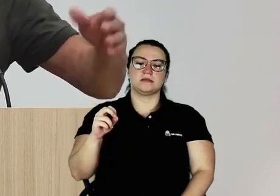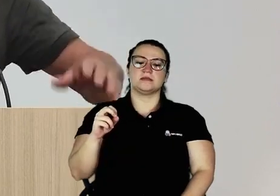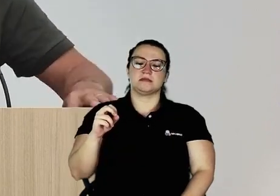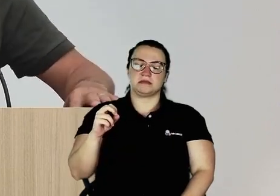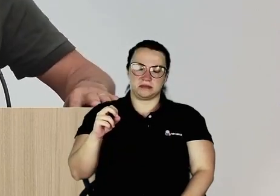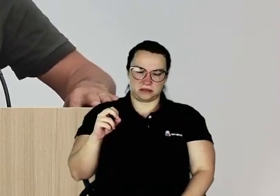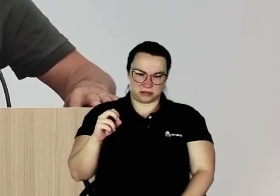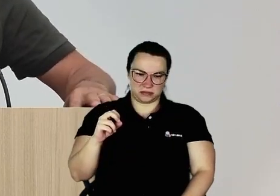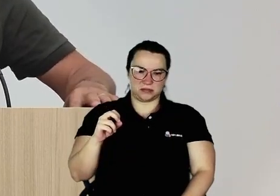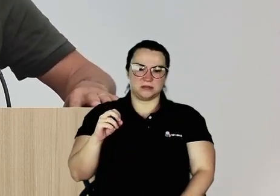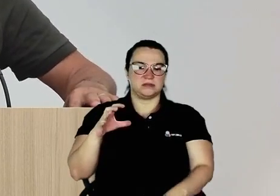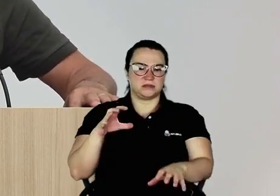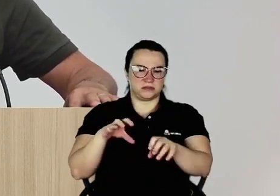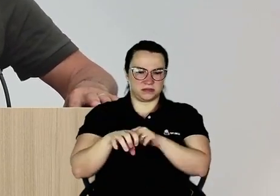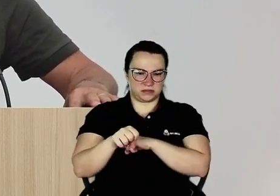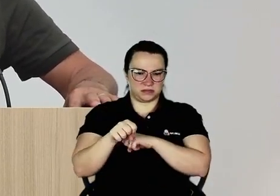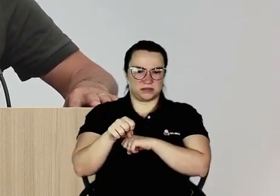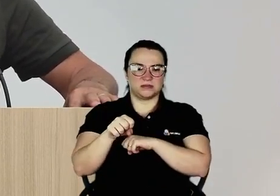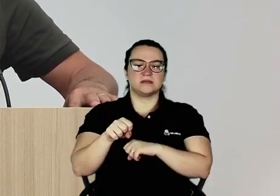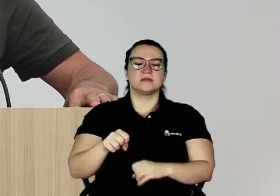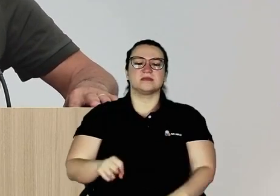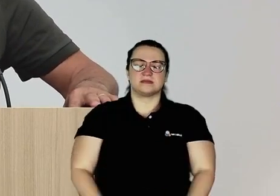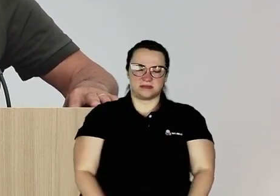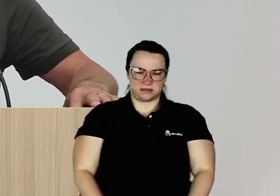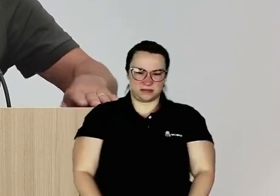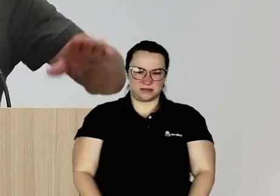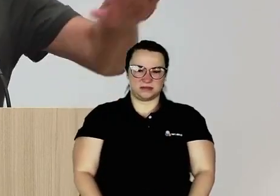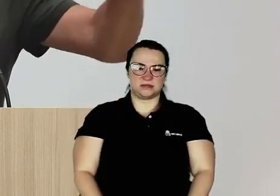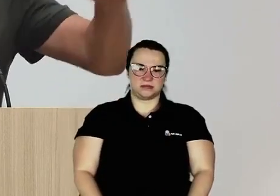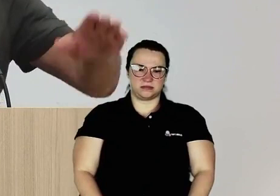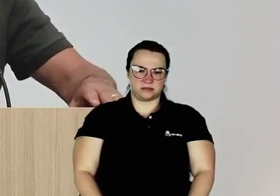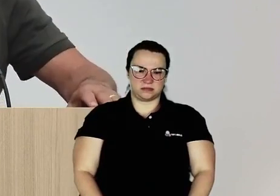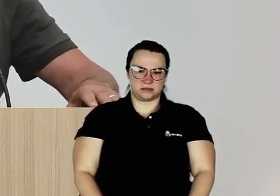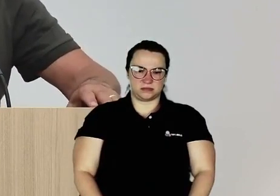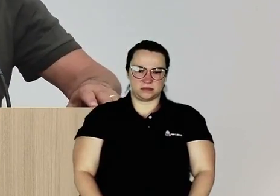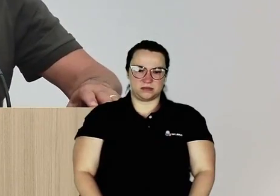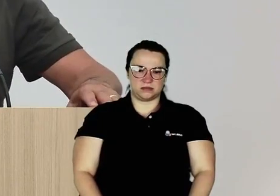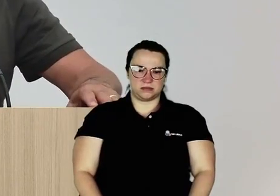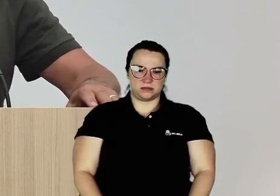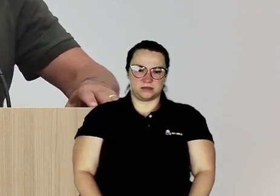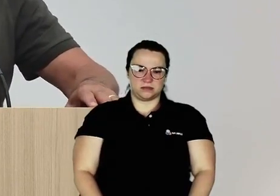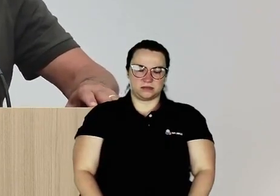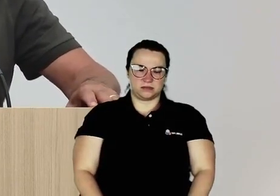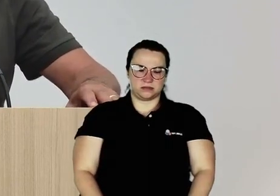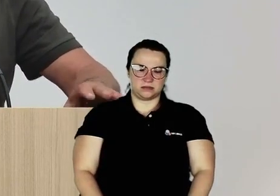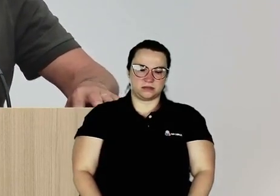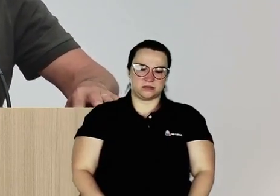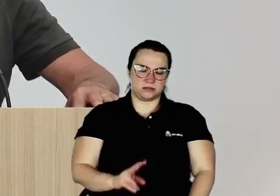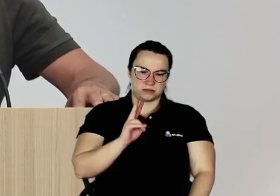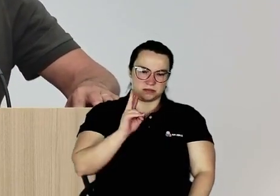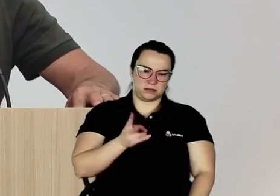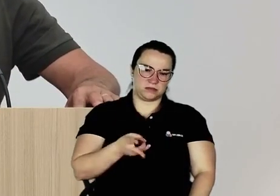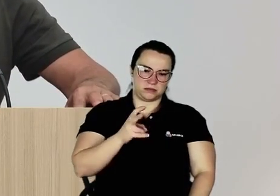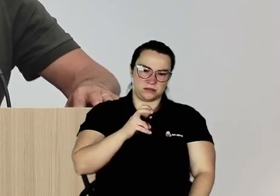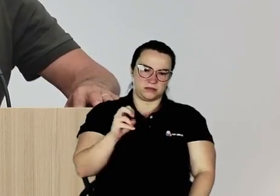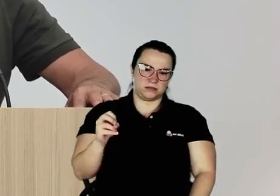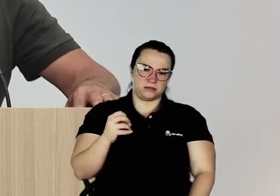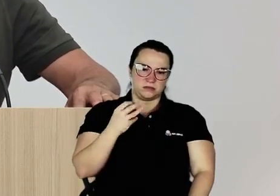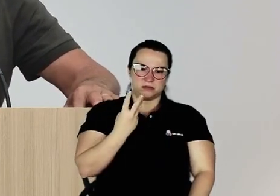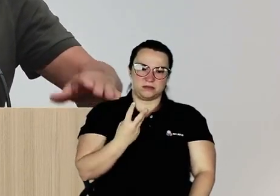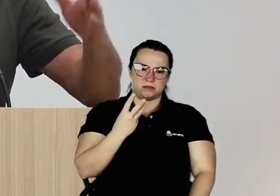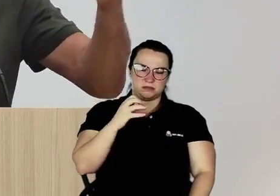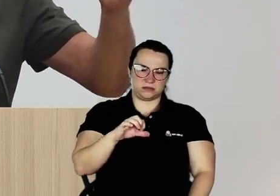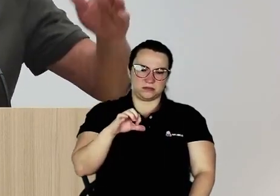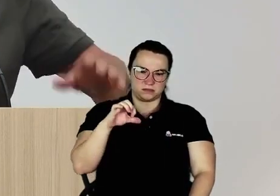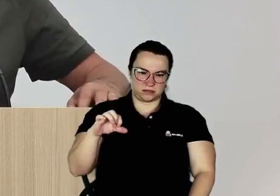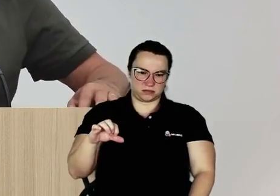se formaram aqui. Então, veja bem, dividam aí 2.500 policiais por 399 municípios do estado do